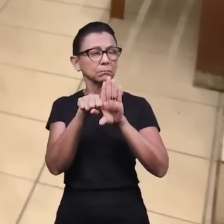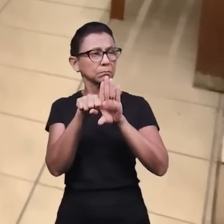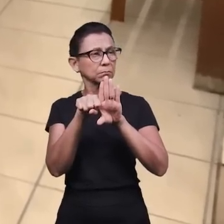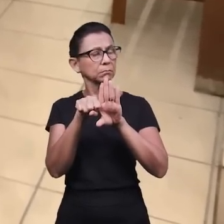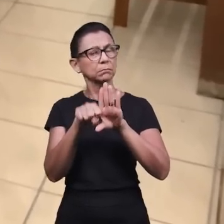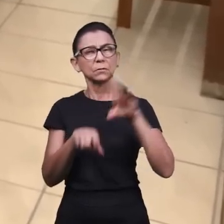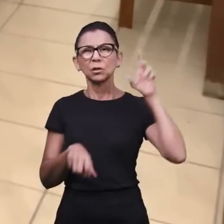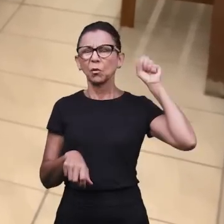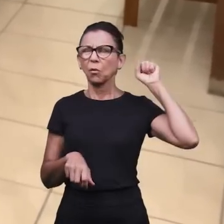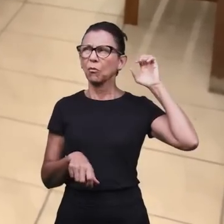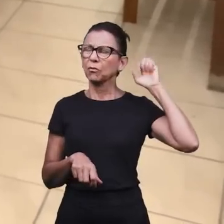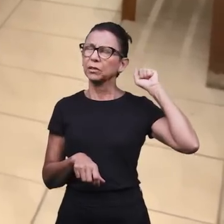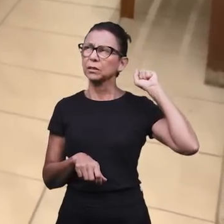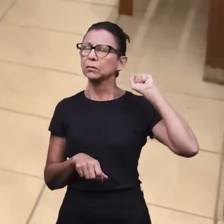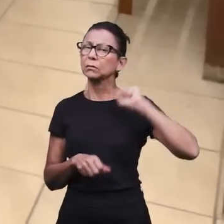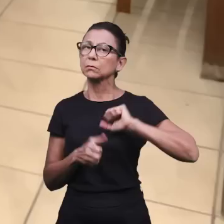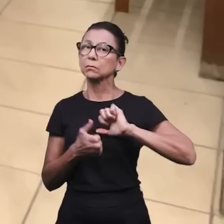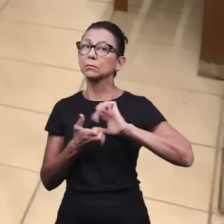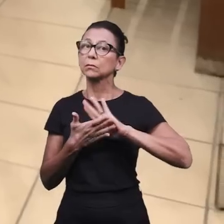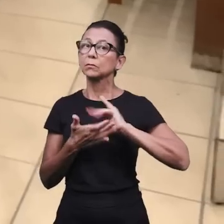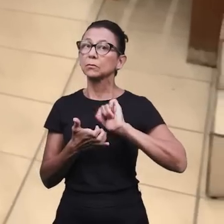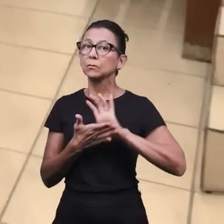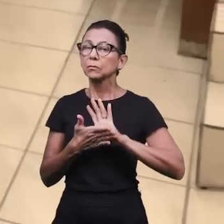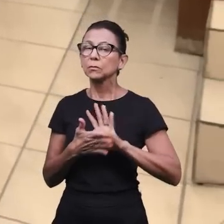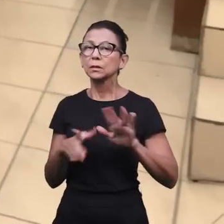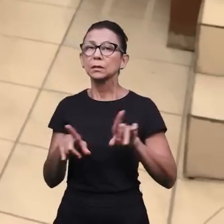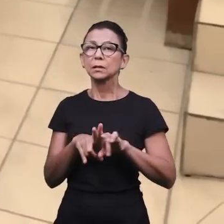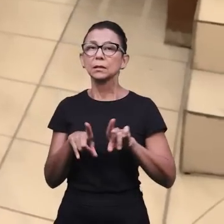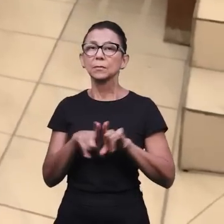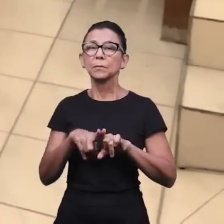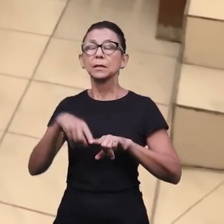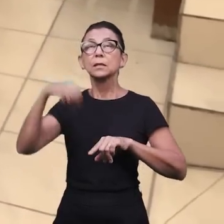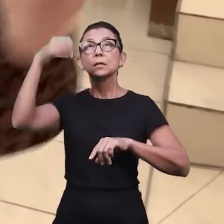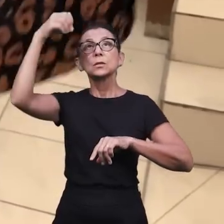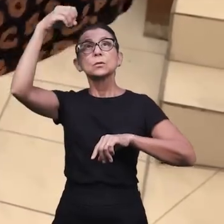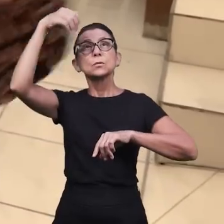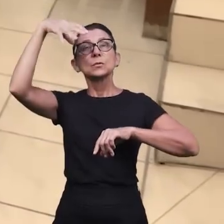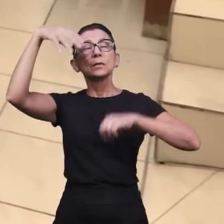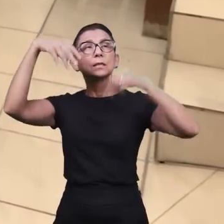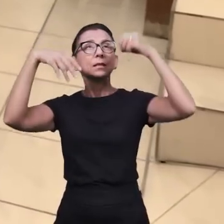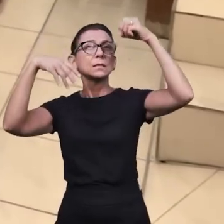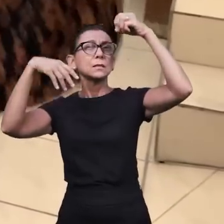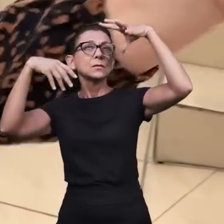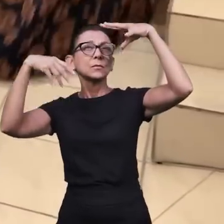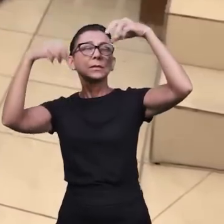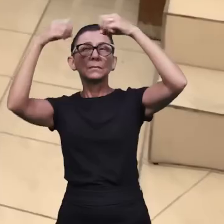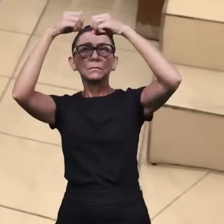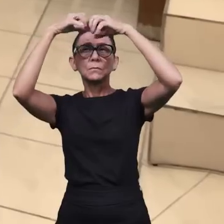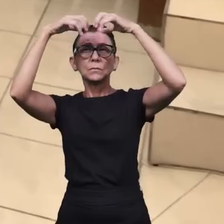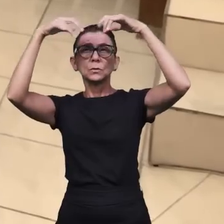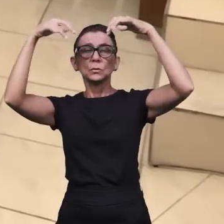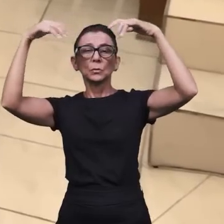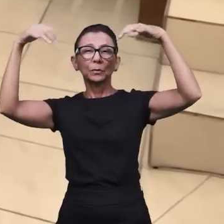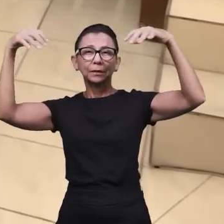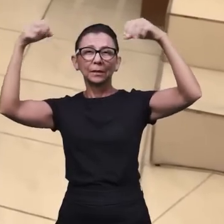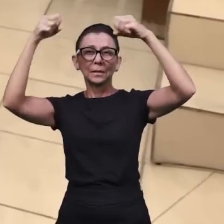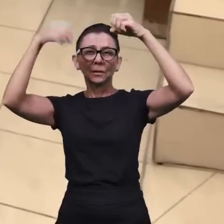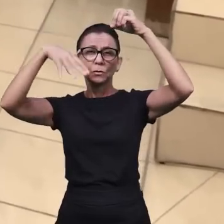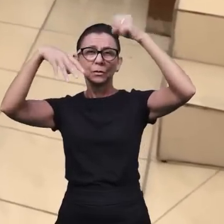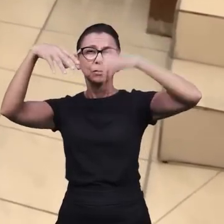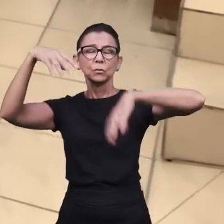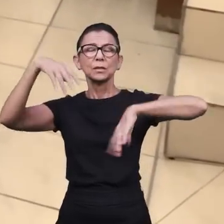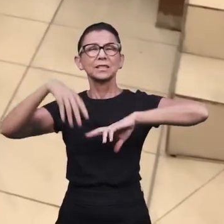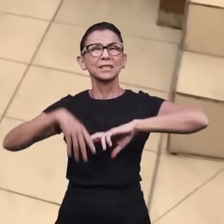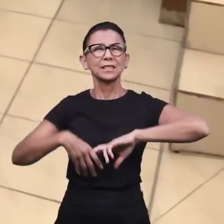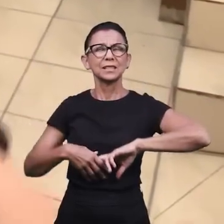nós ouvimos louvores e também muitas luzes, como se fosse assim, luzes dançando dentro da igreja.